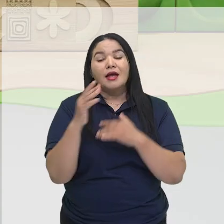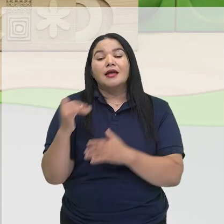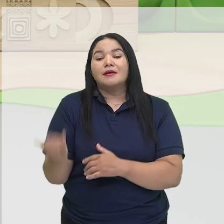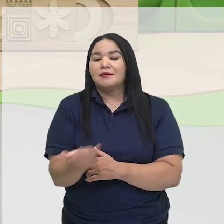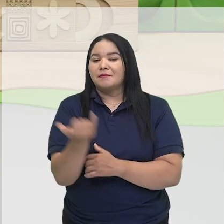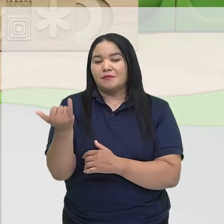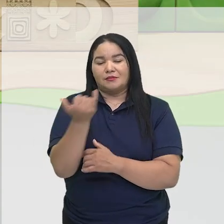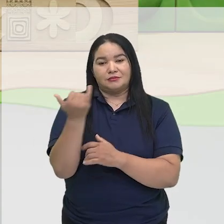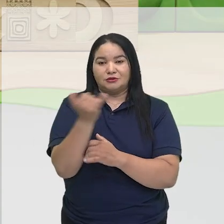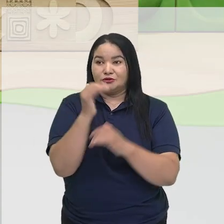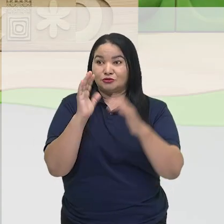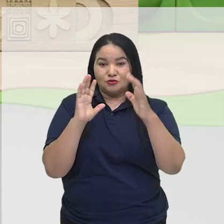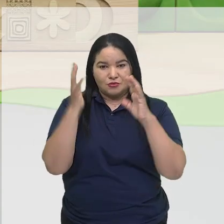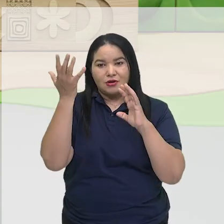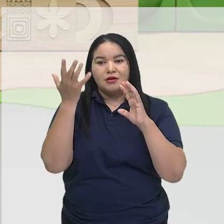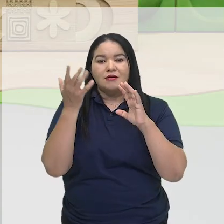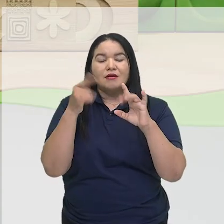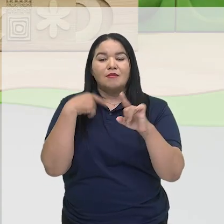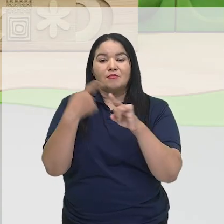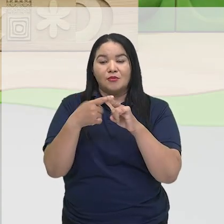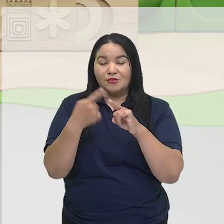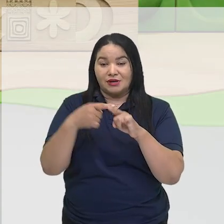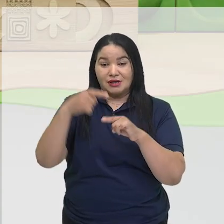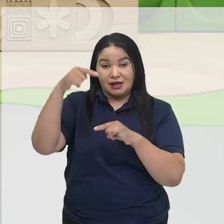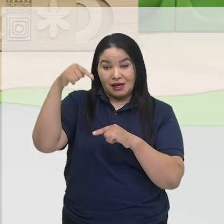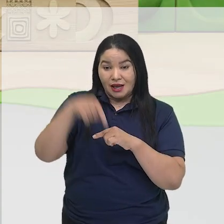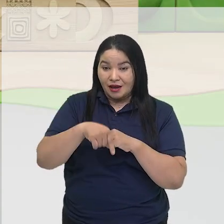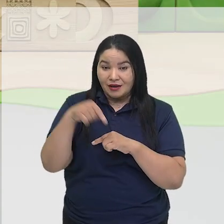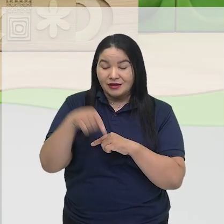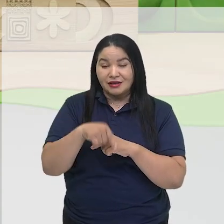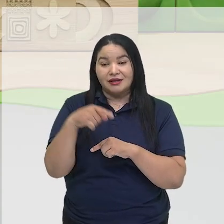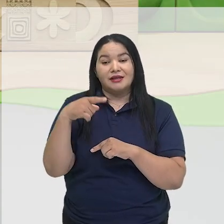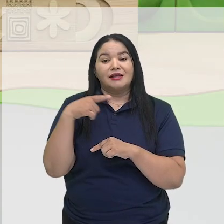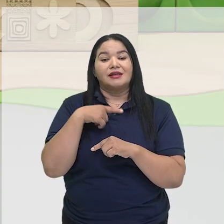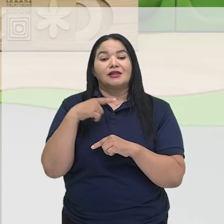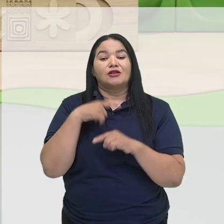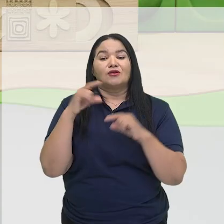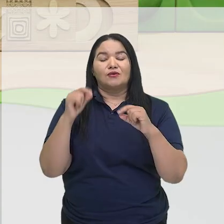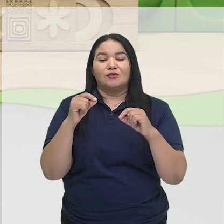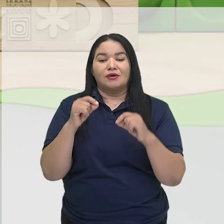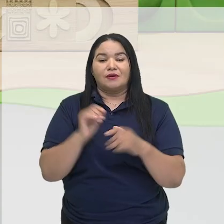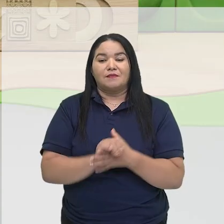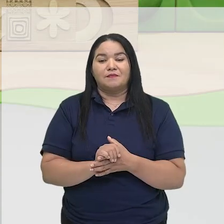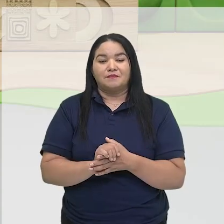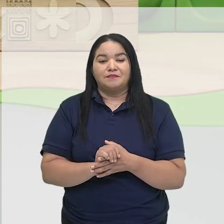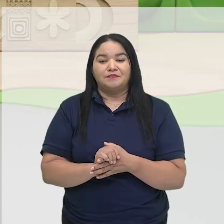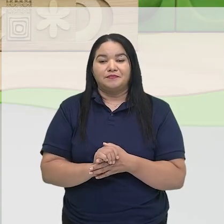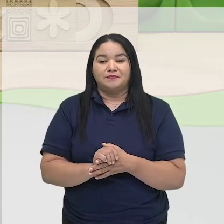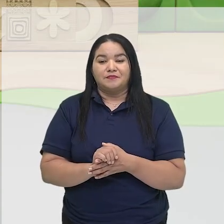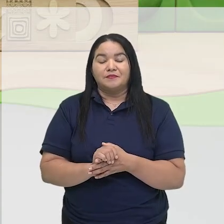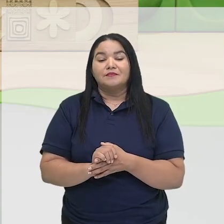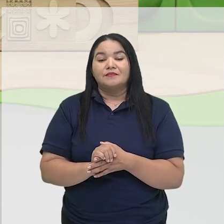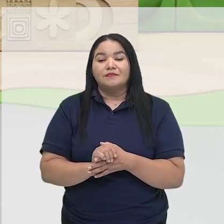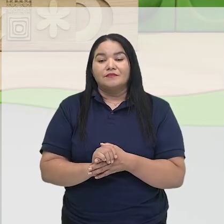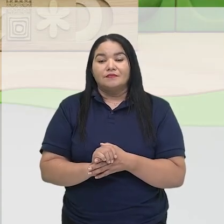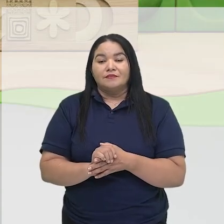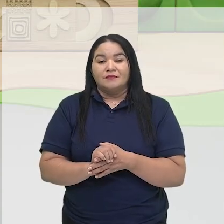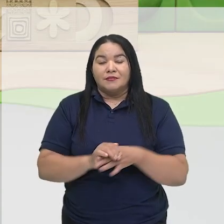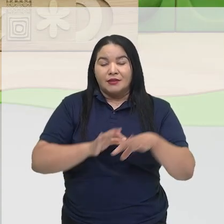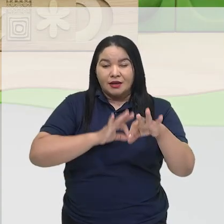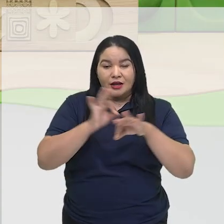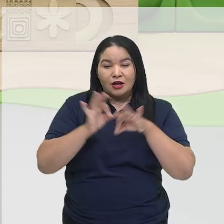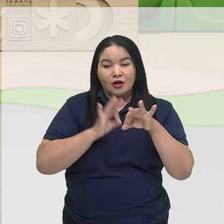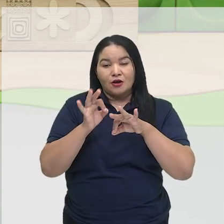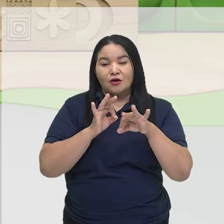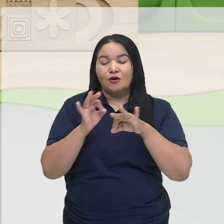quê? Porque aqui se faz, né, a manutenção do quê? Do gás carbônico.